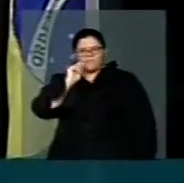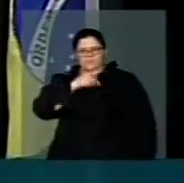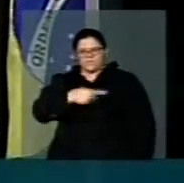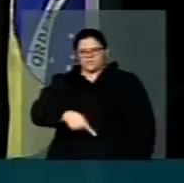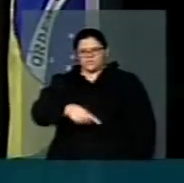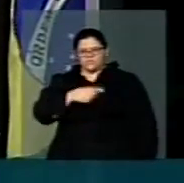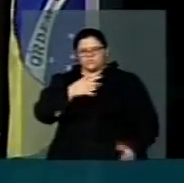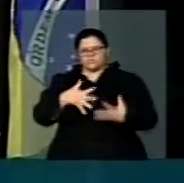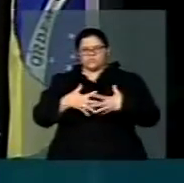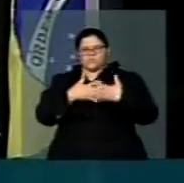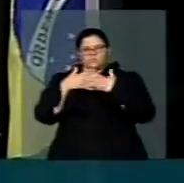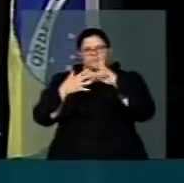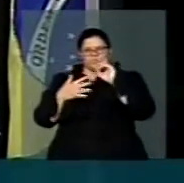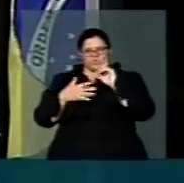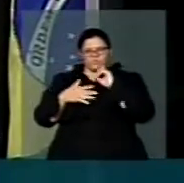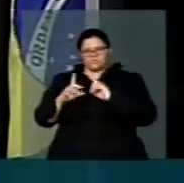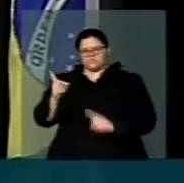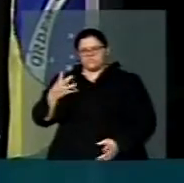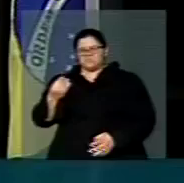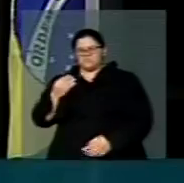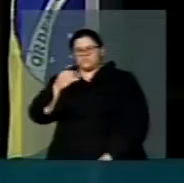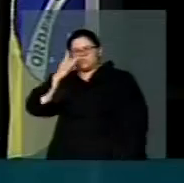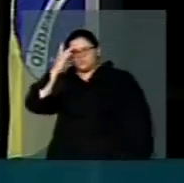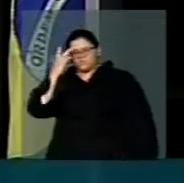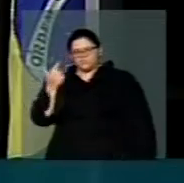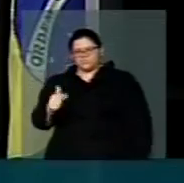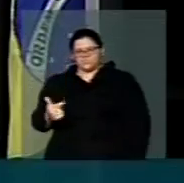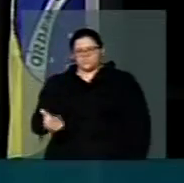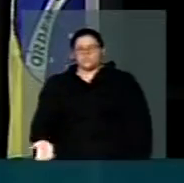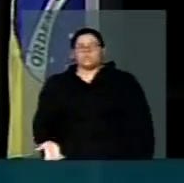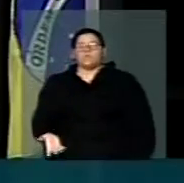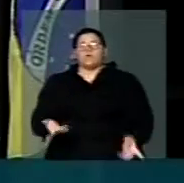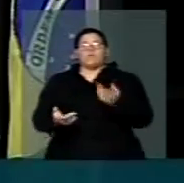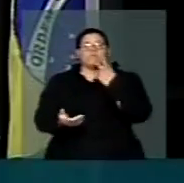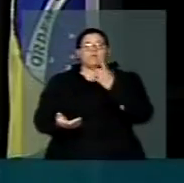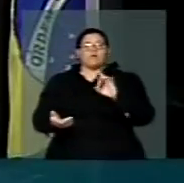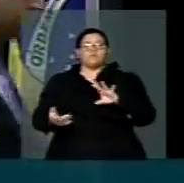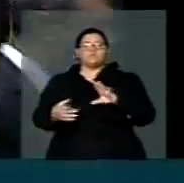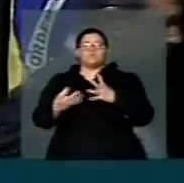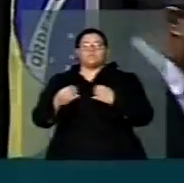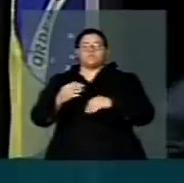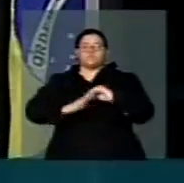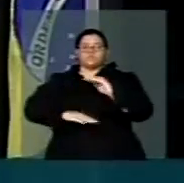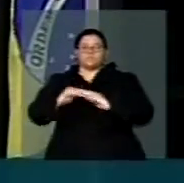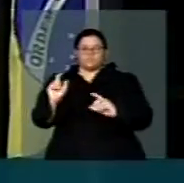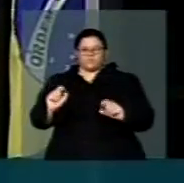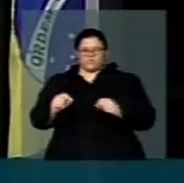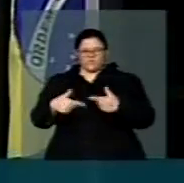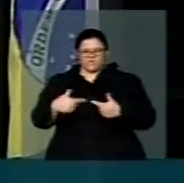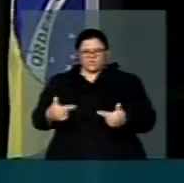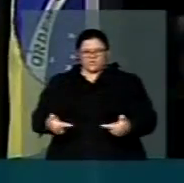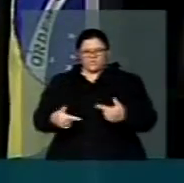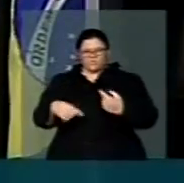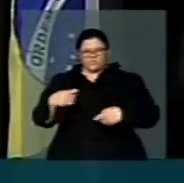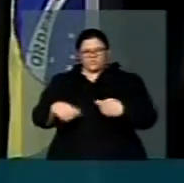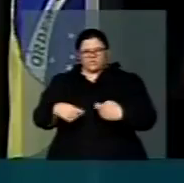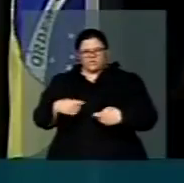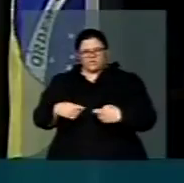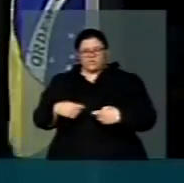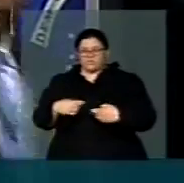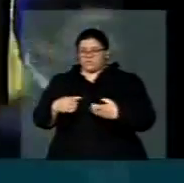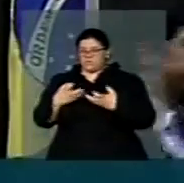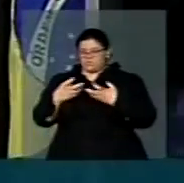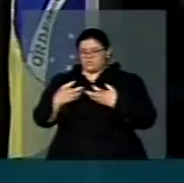E fala, inclusive, na luta socialista, supõe formas de organização e luta de